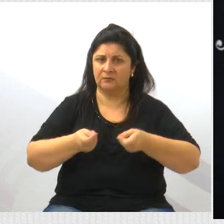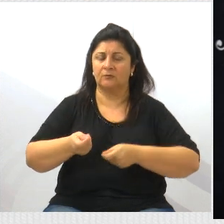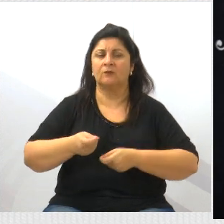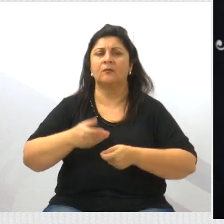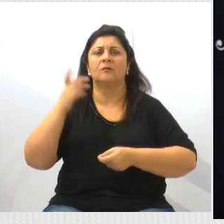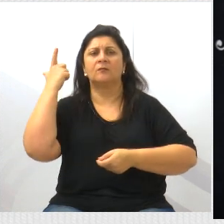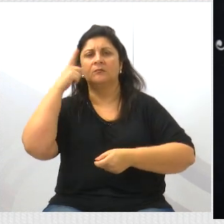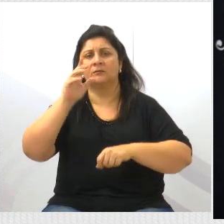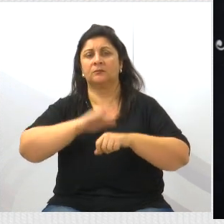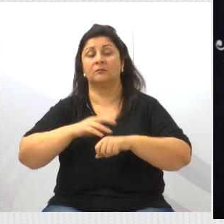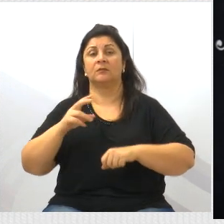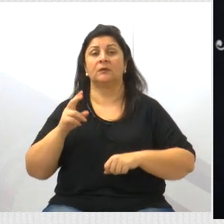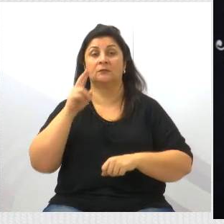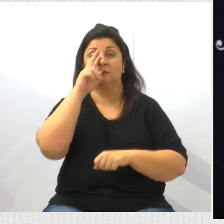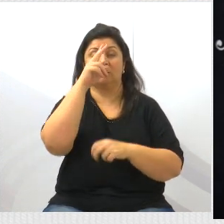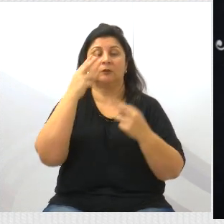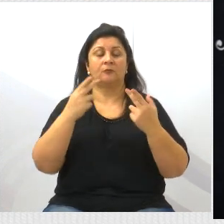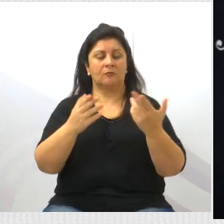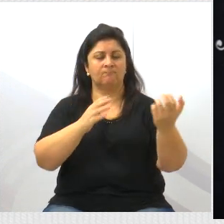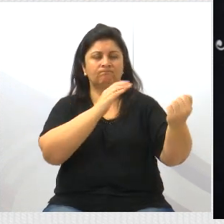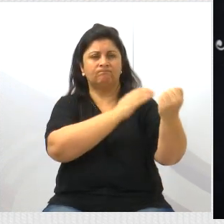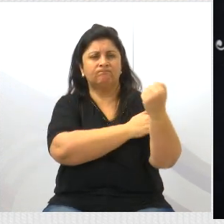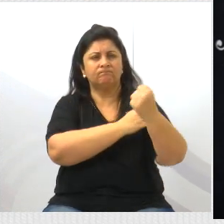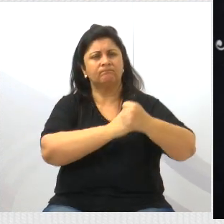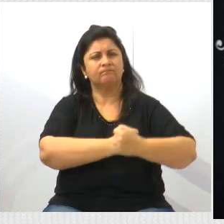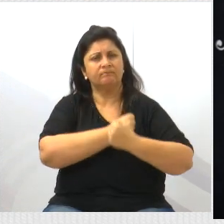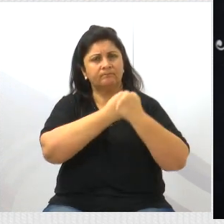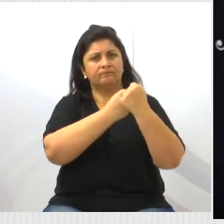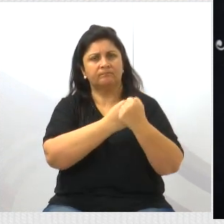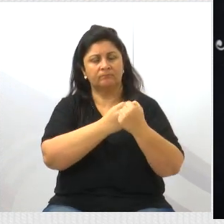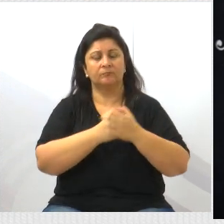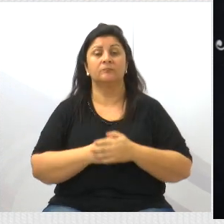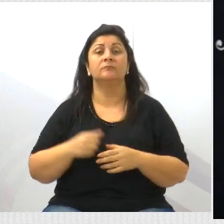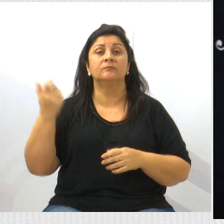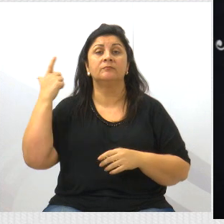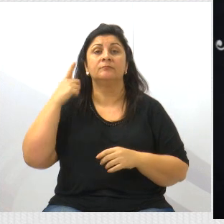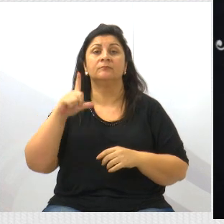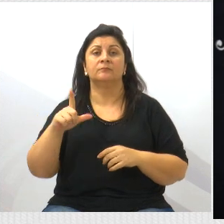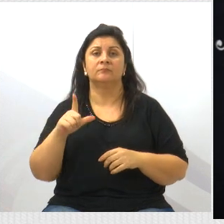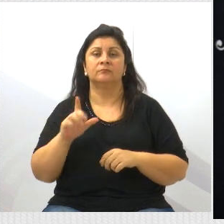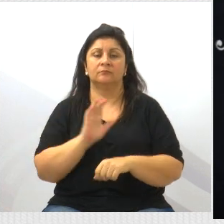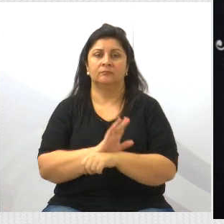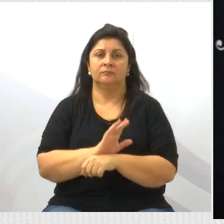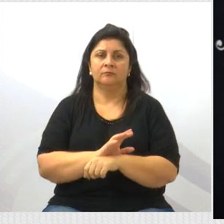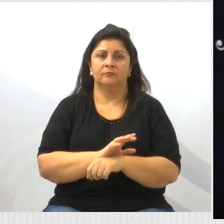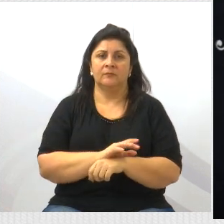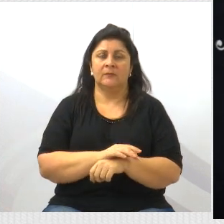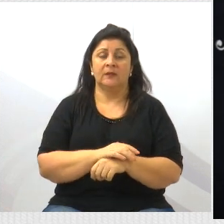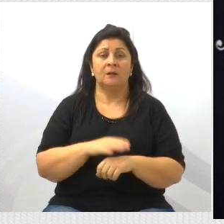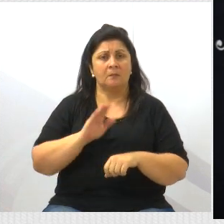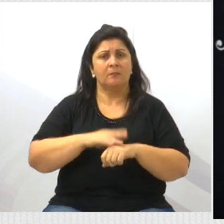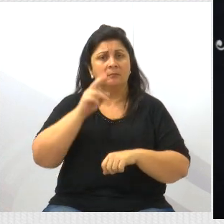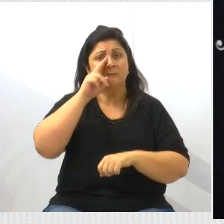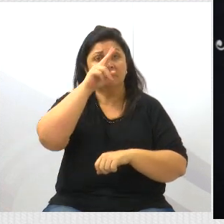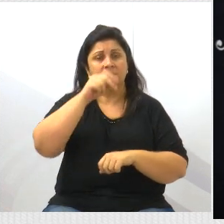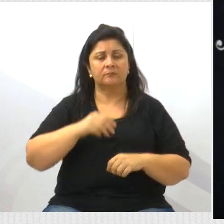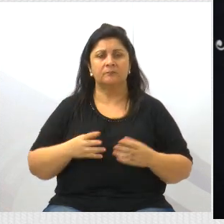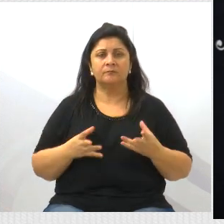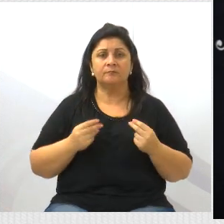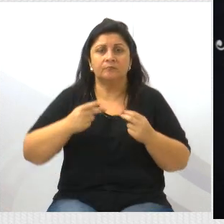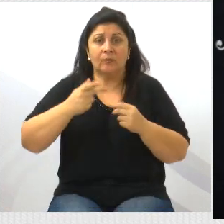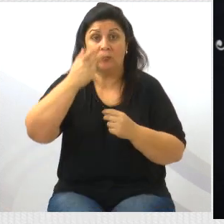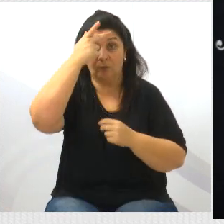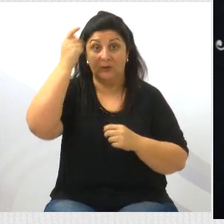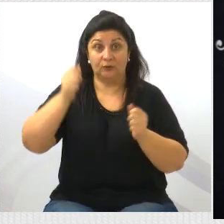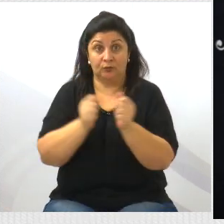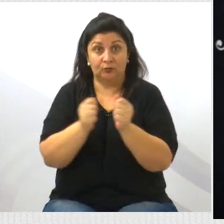fossem os braços do gestor, né? Ele consegue atribuir, você fica mais forte. Muitas pessoas juntas são